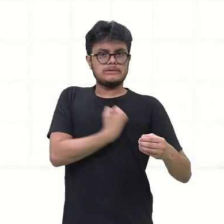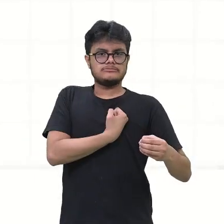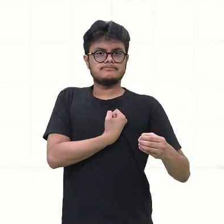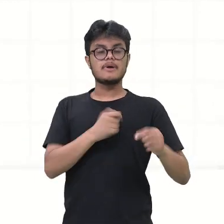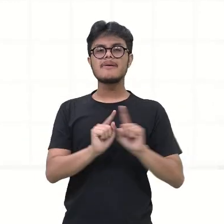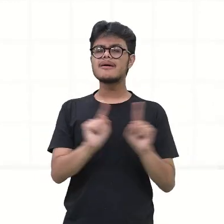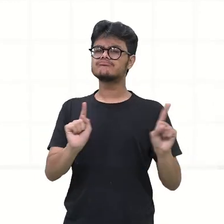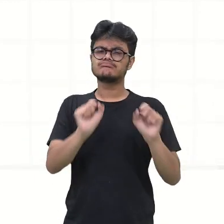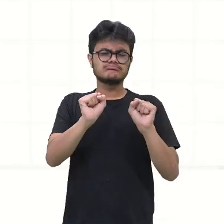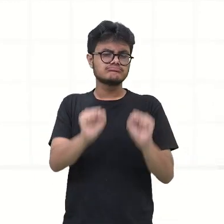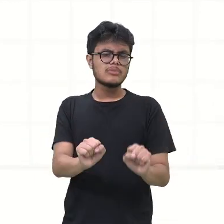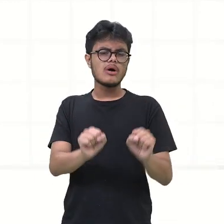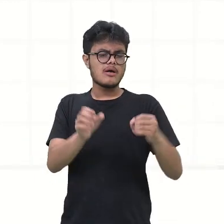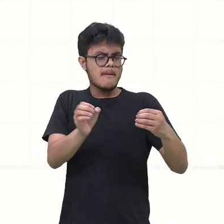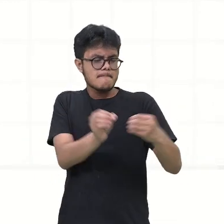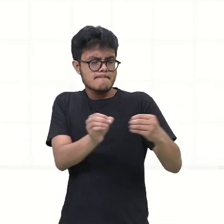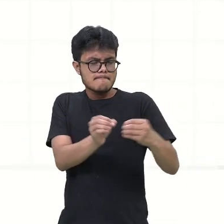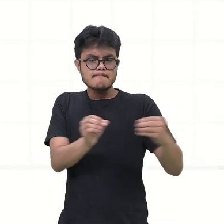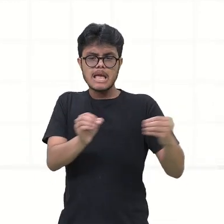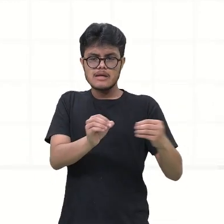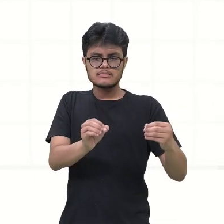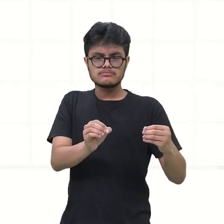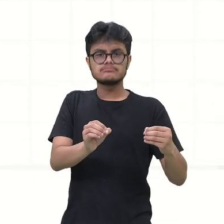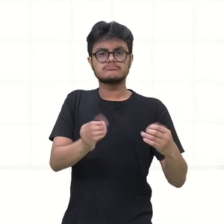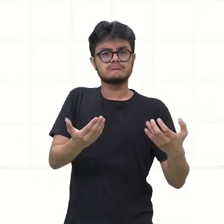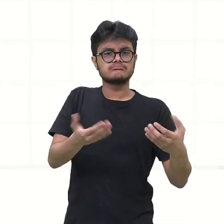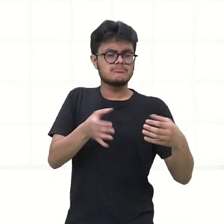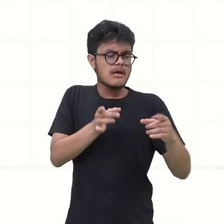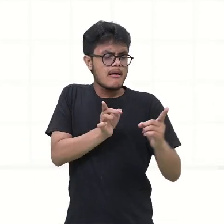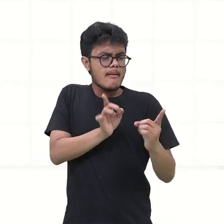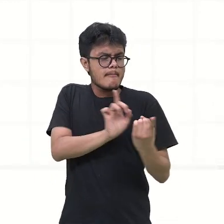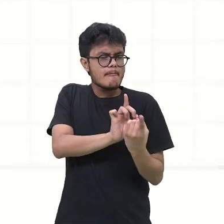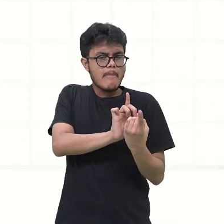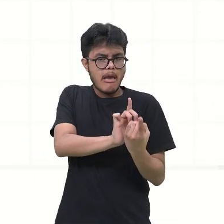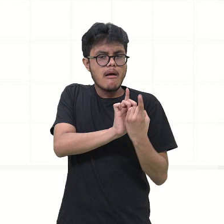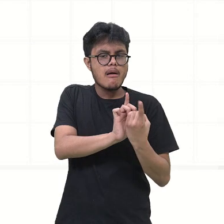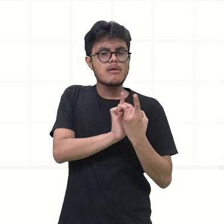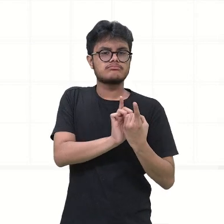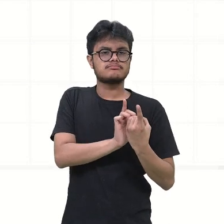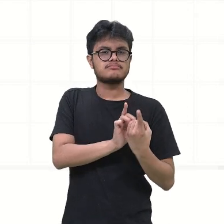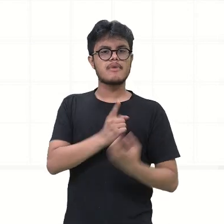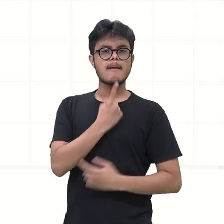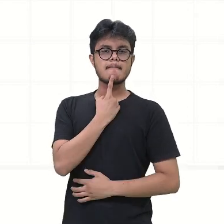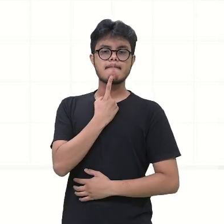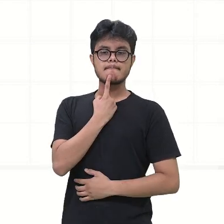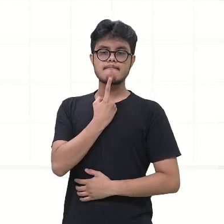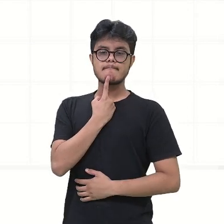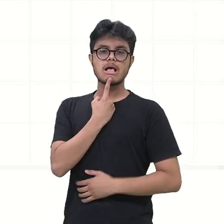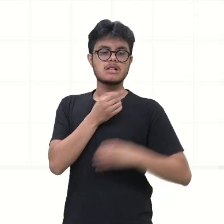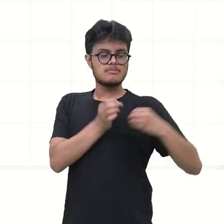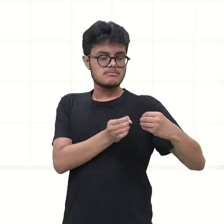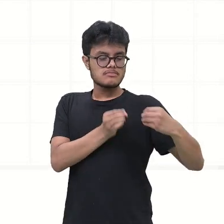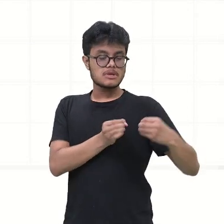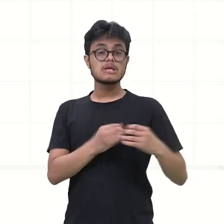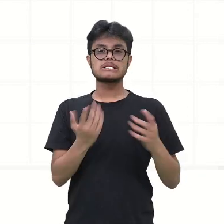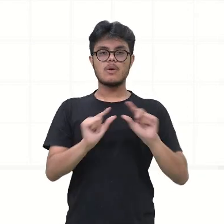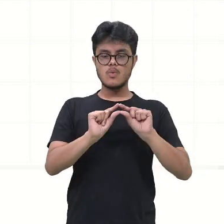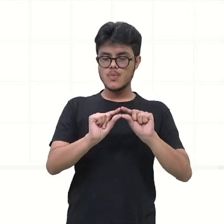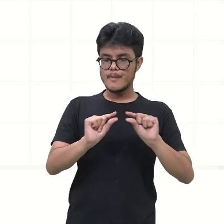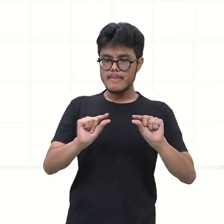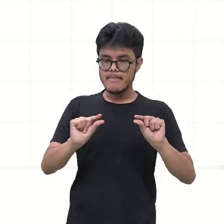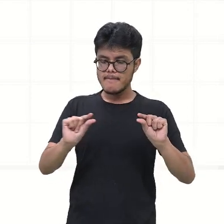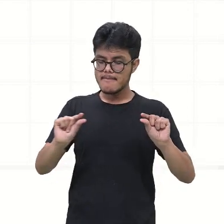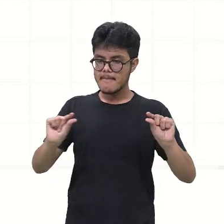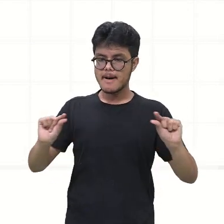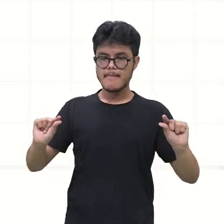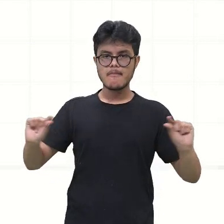mas eu posso trabalhar com a ideia de aproximação. Então, a reta numérica é essencialmente uma reta onde